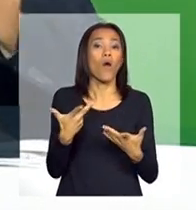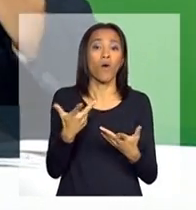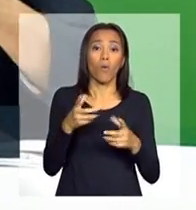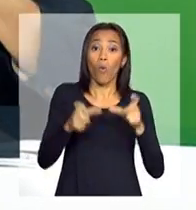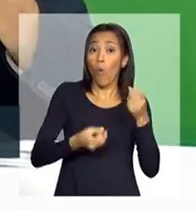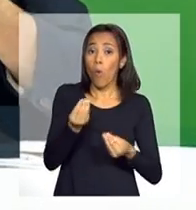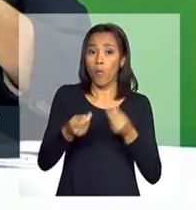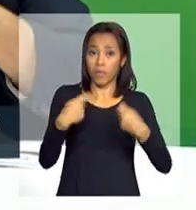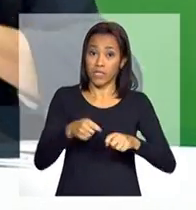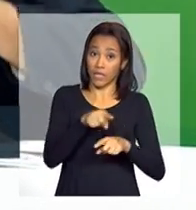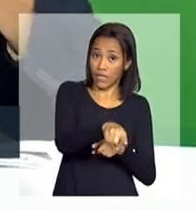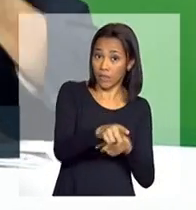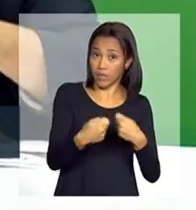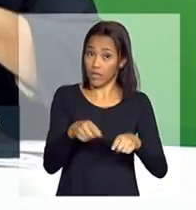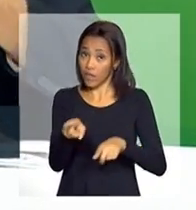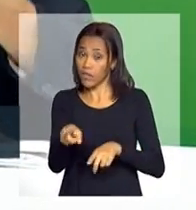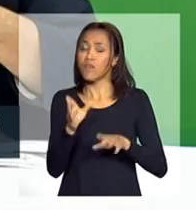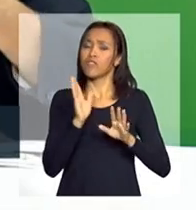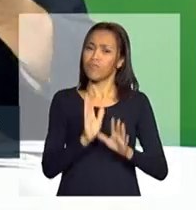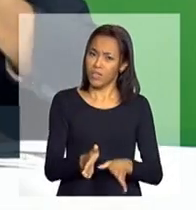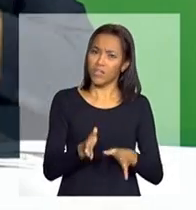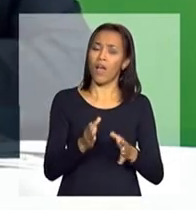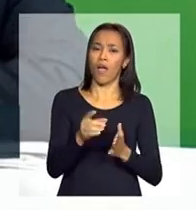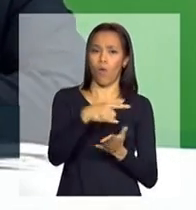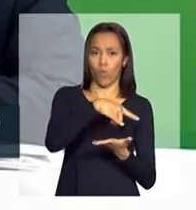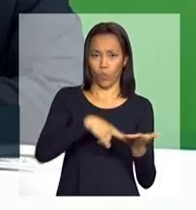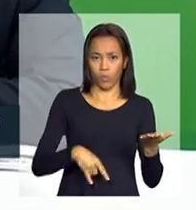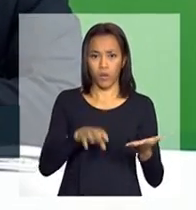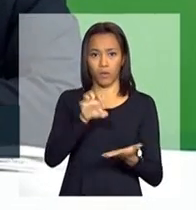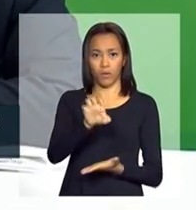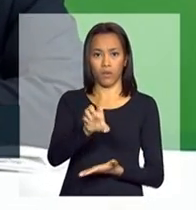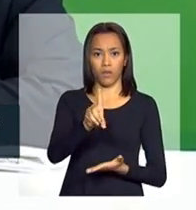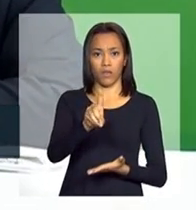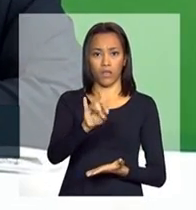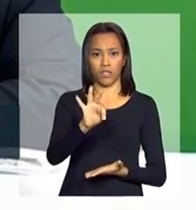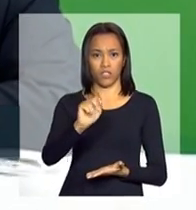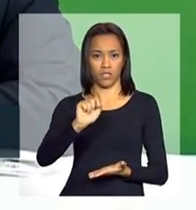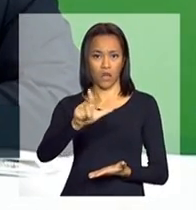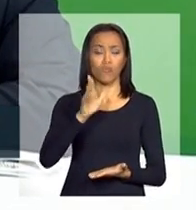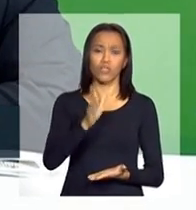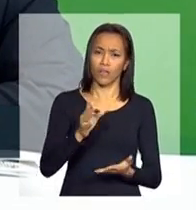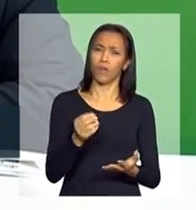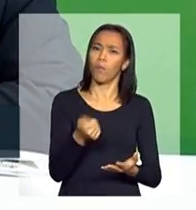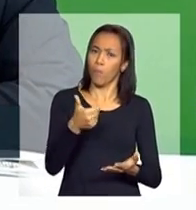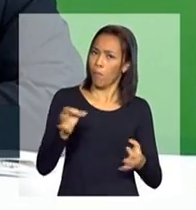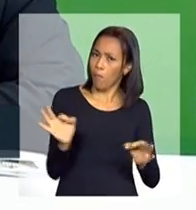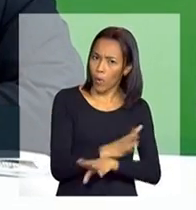que existe algum desses editais que já estão prontos e já estão eh eh basicamente